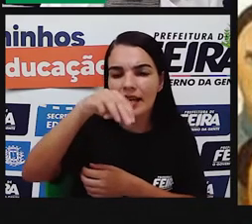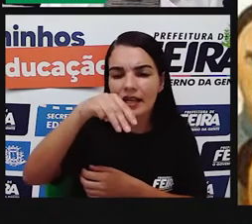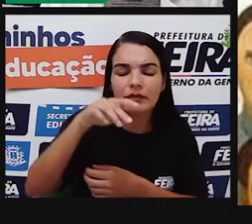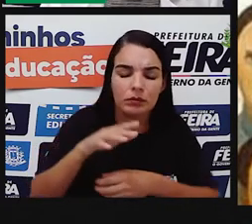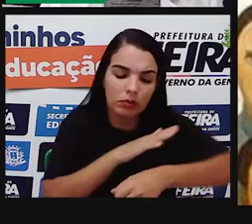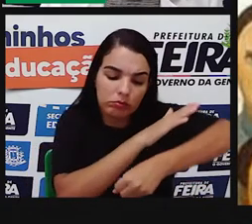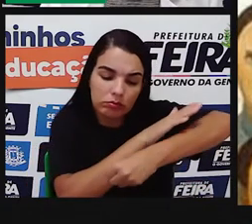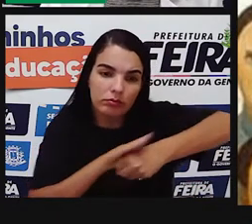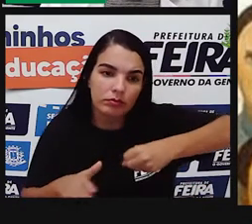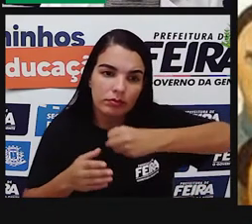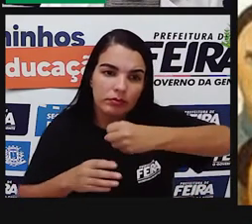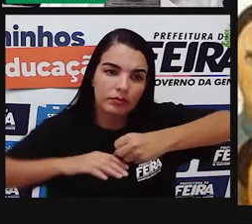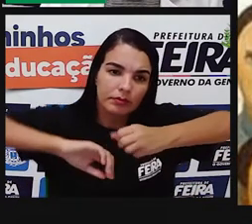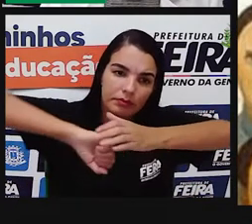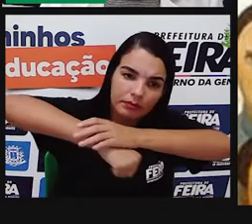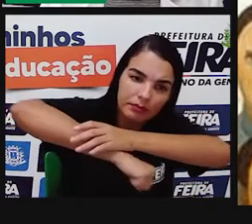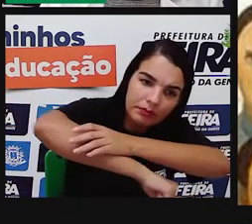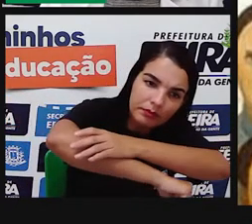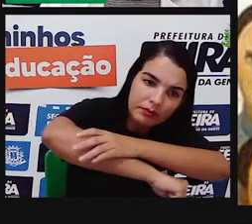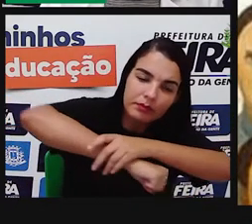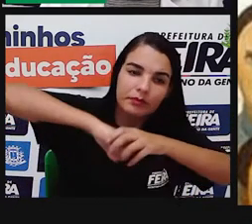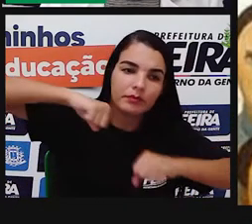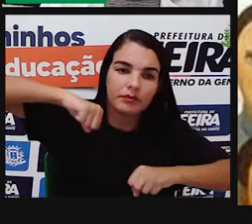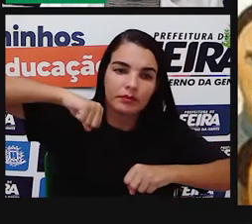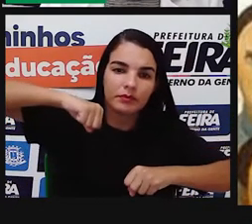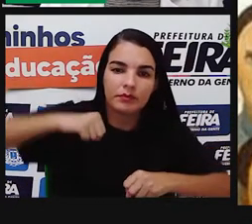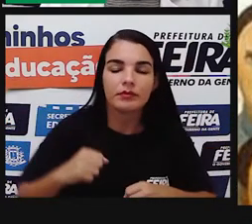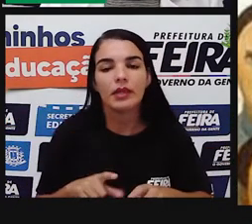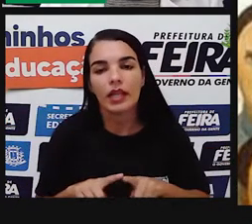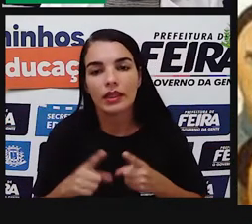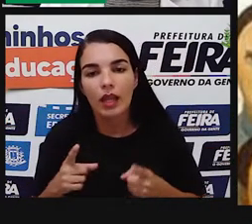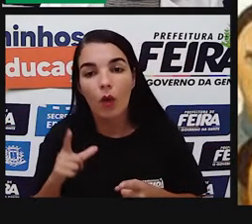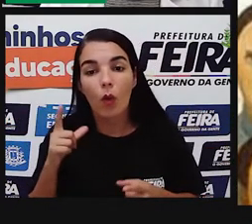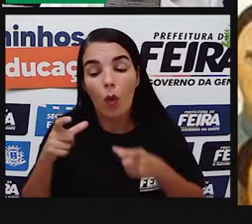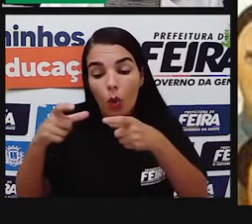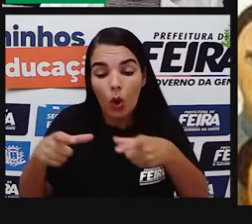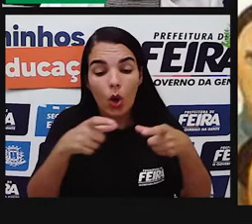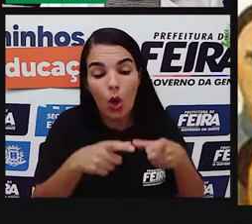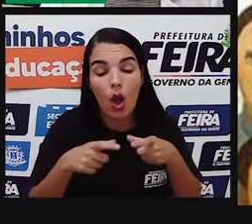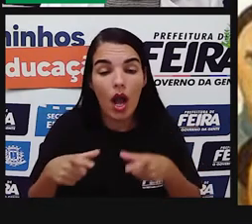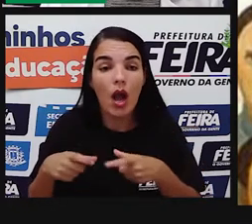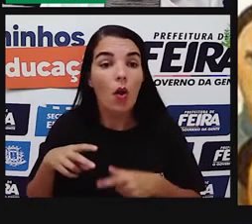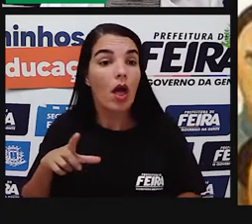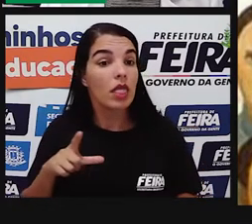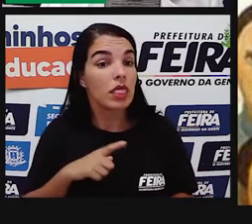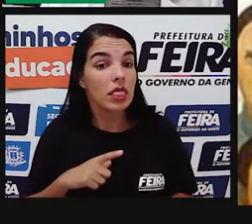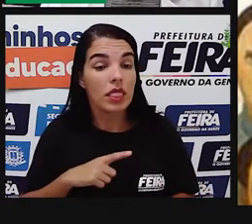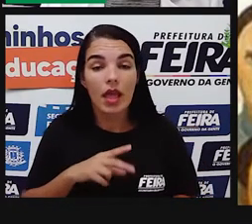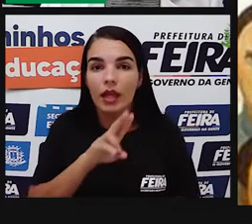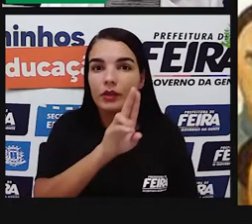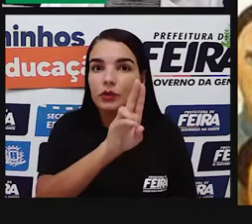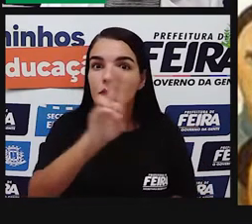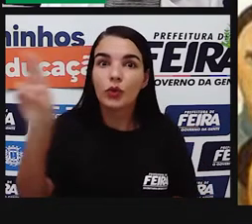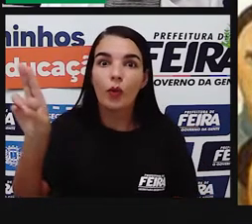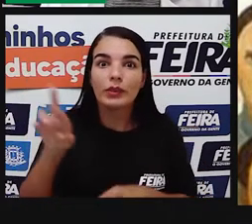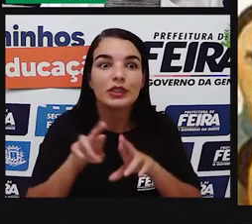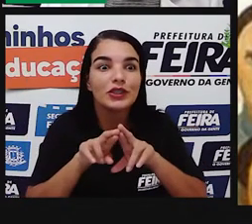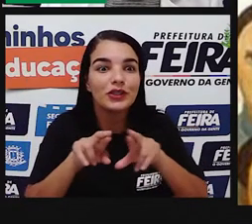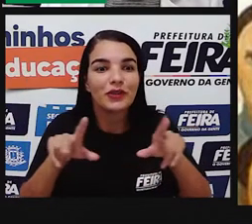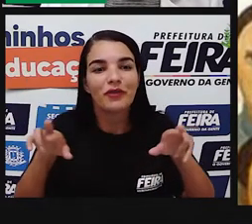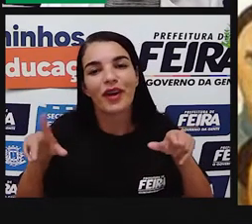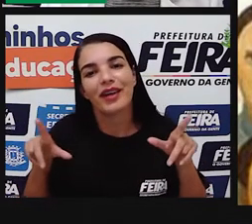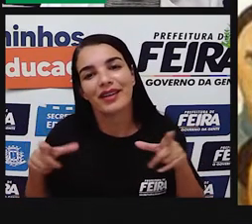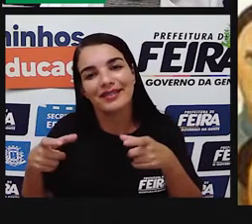Então, a depender da localidade, essa raiz, ela pode ser chamada de aipim,